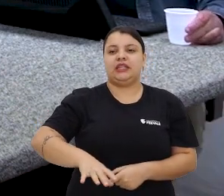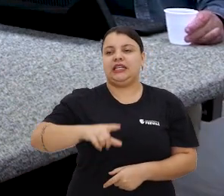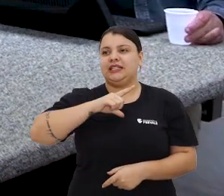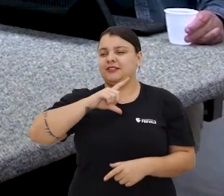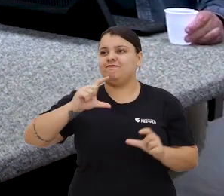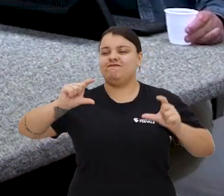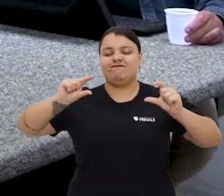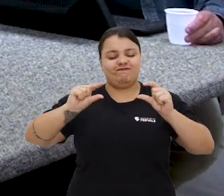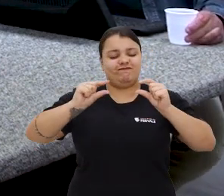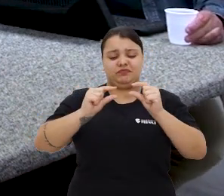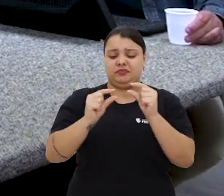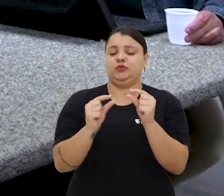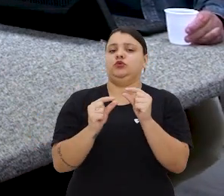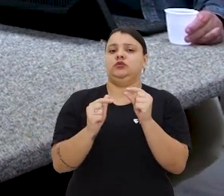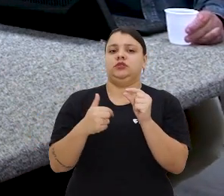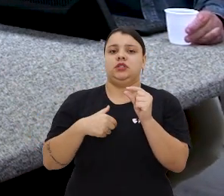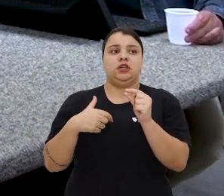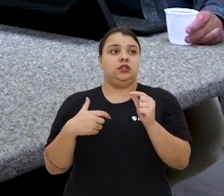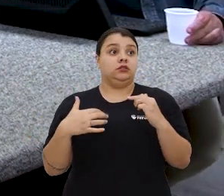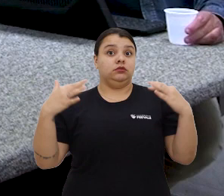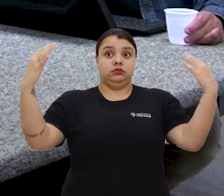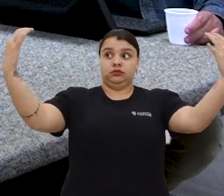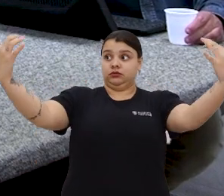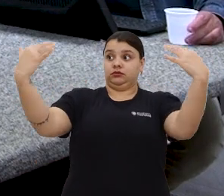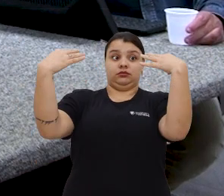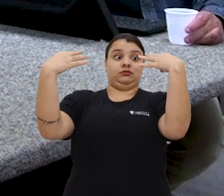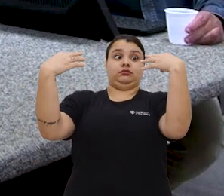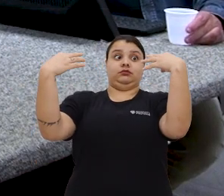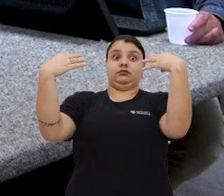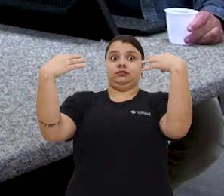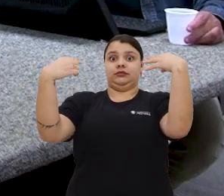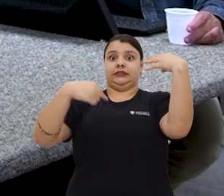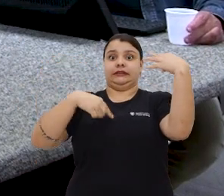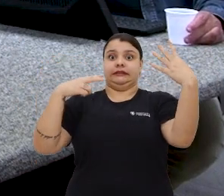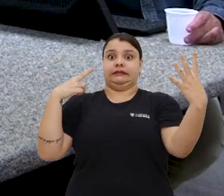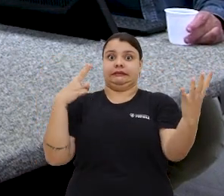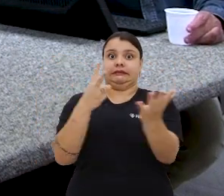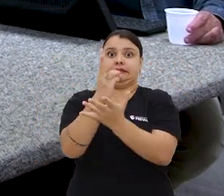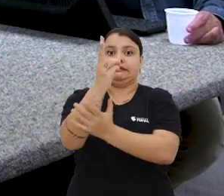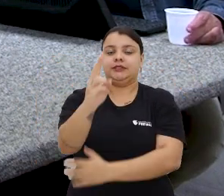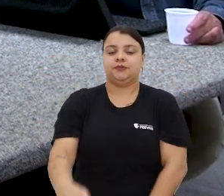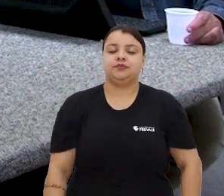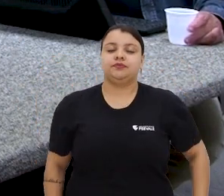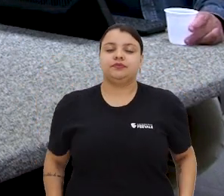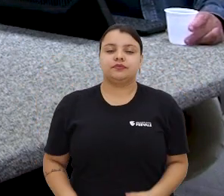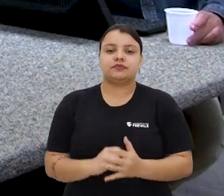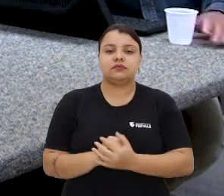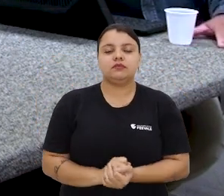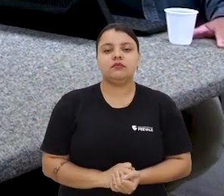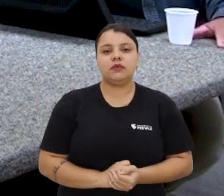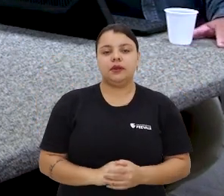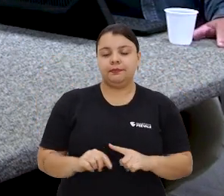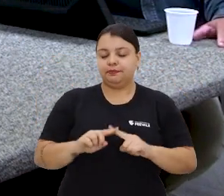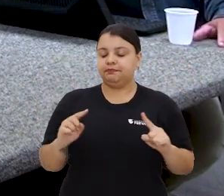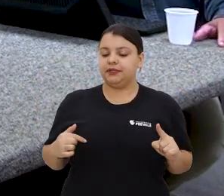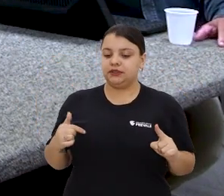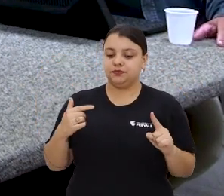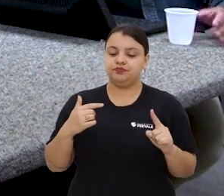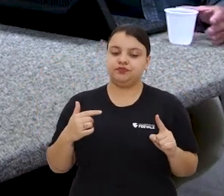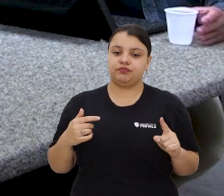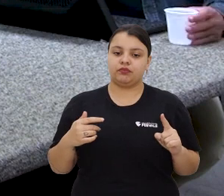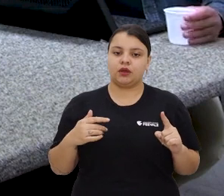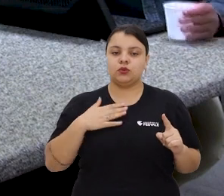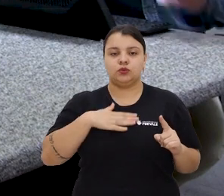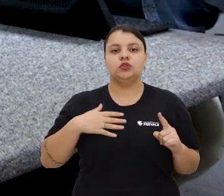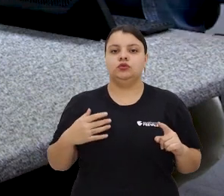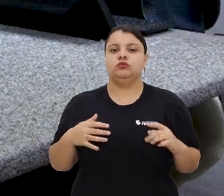tão poucos que tu fica sendo o alvo mais frequente ainda, né? Mas eu gosto de deixar,